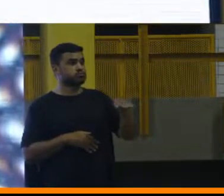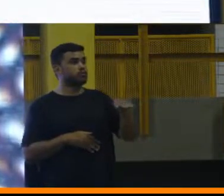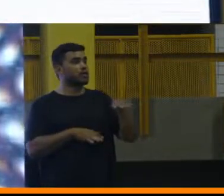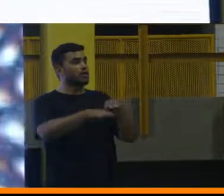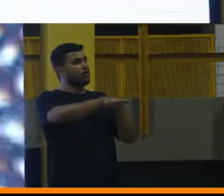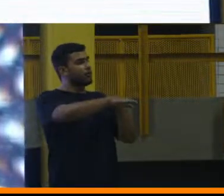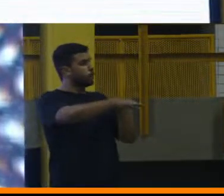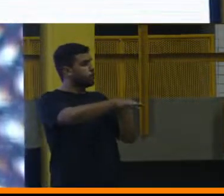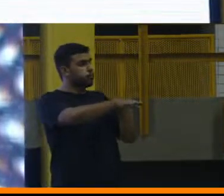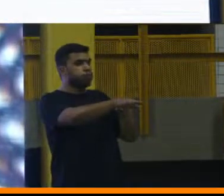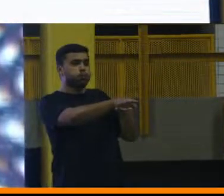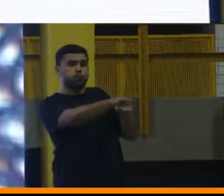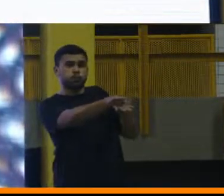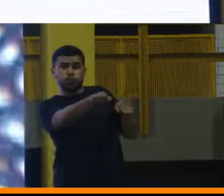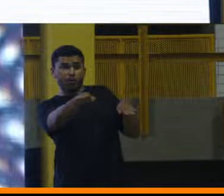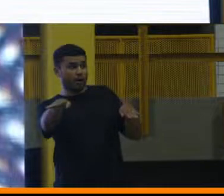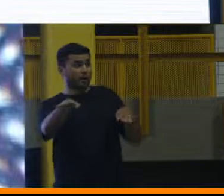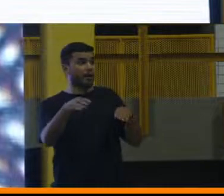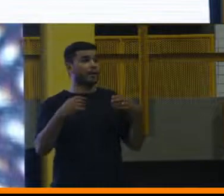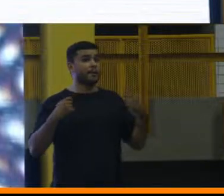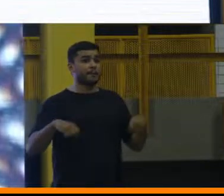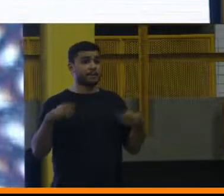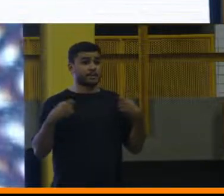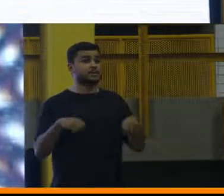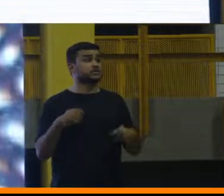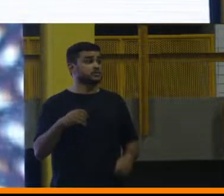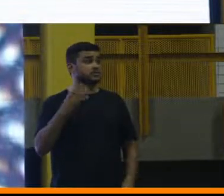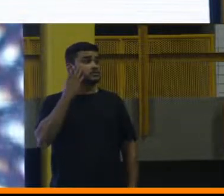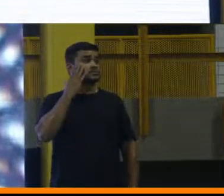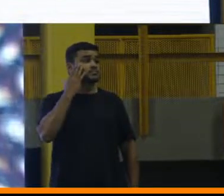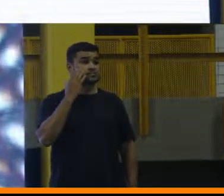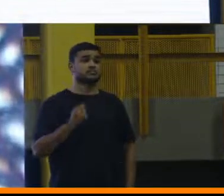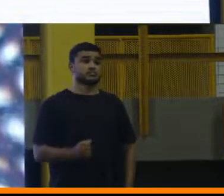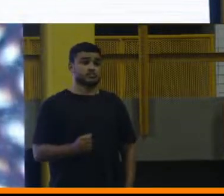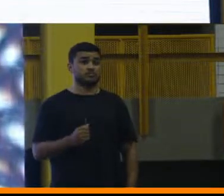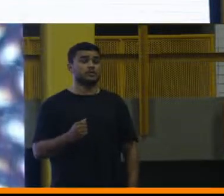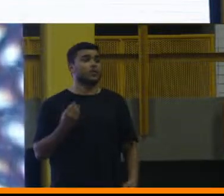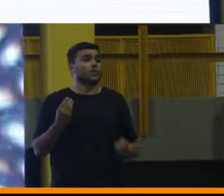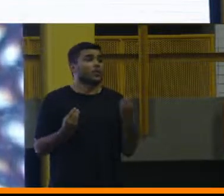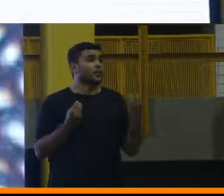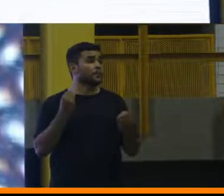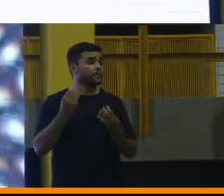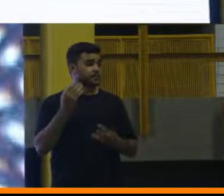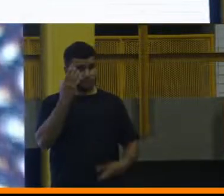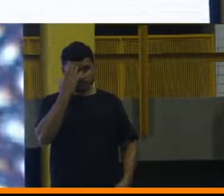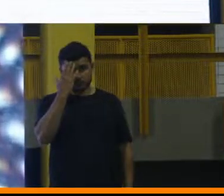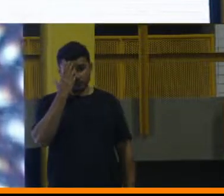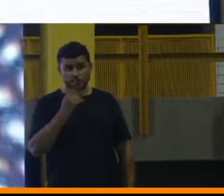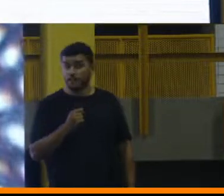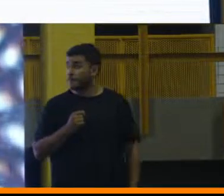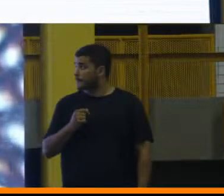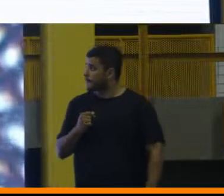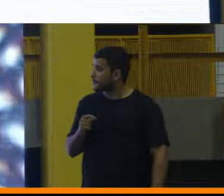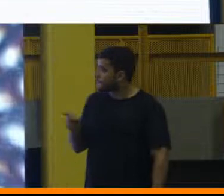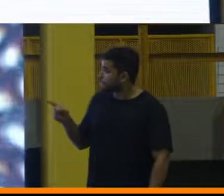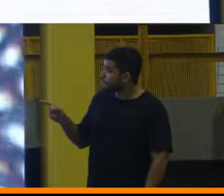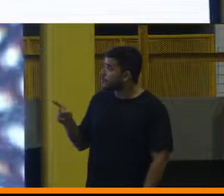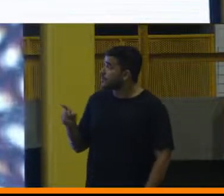a aceleração vai sempre sendo para o lado. E quando a gente vai olhar, olha para onde ela